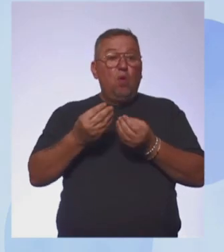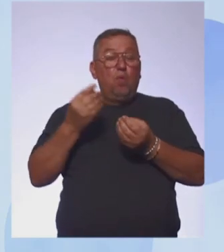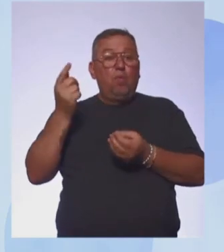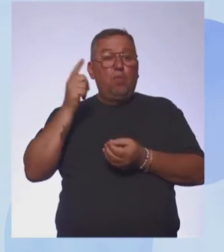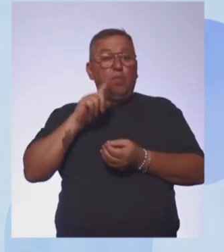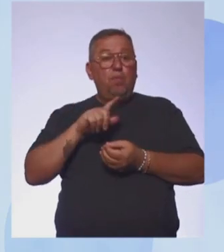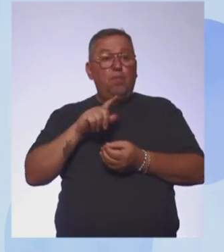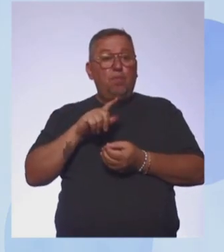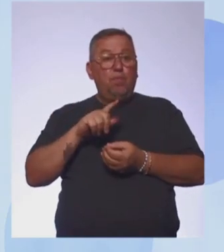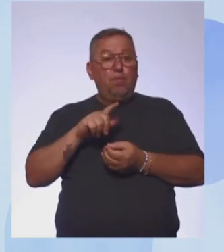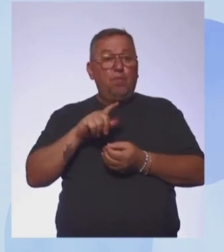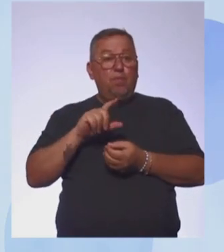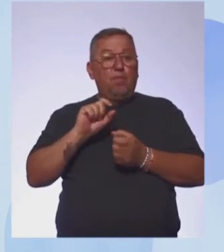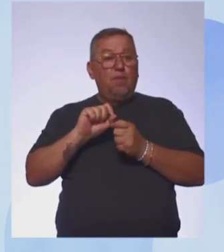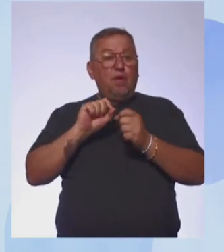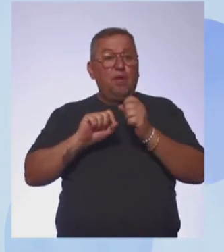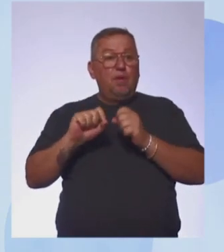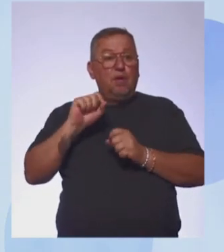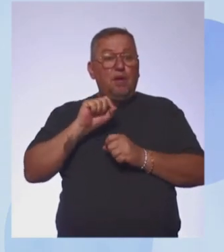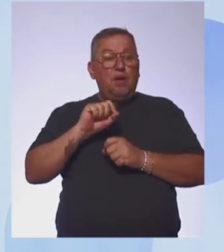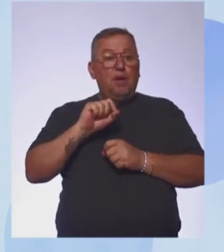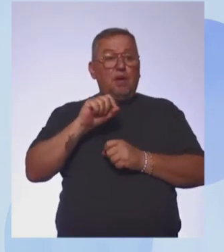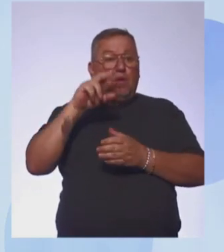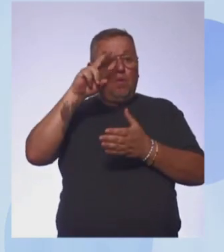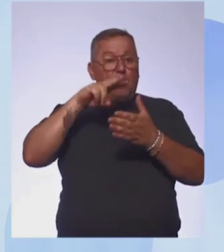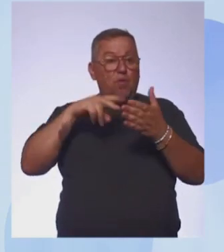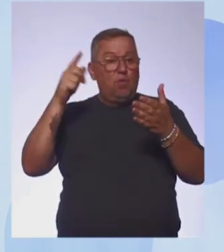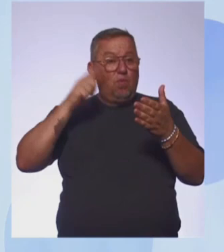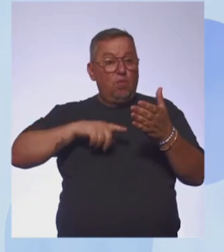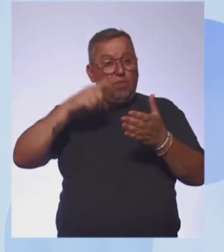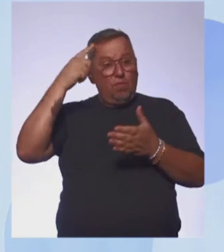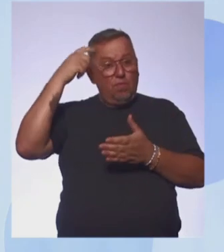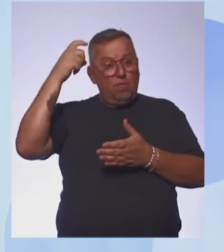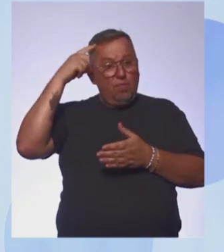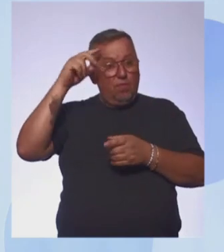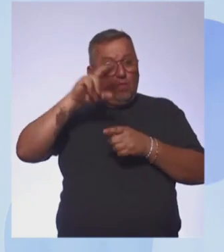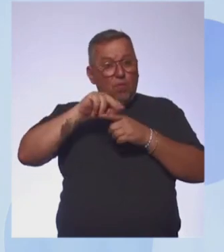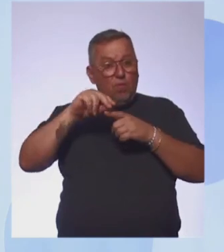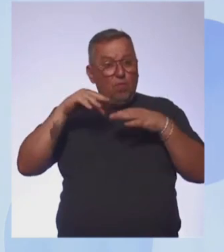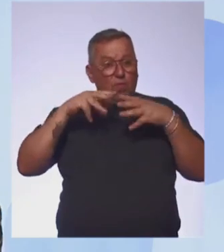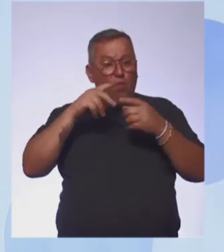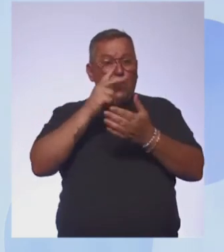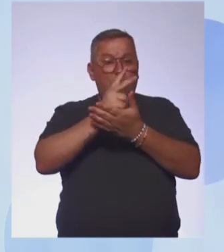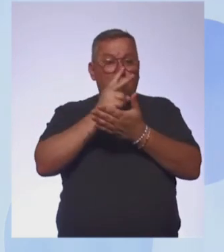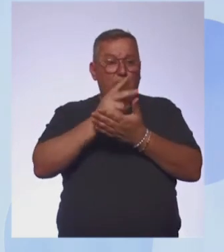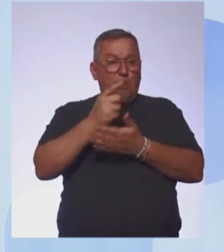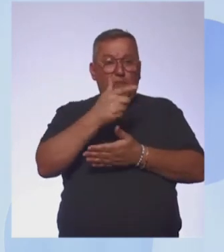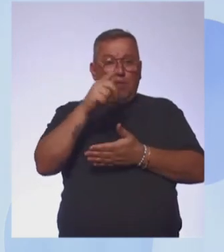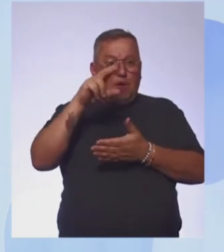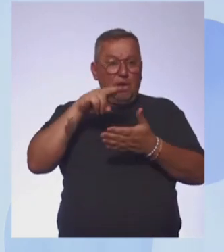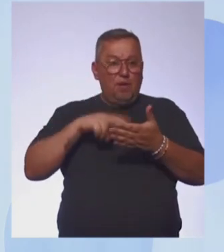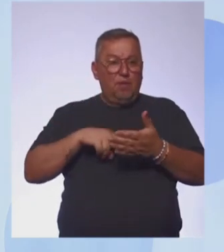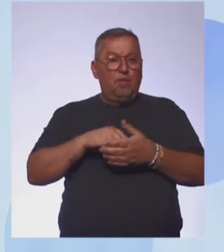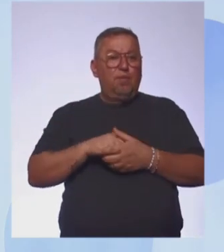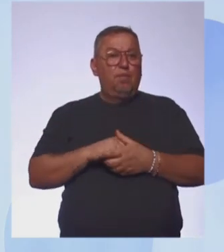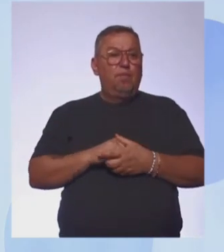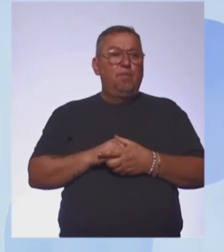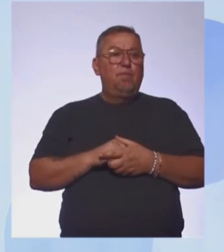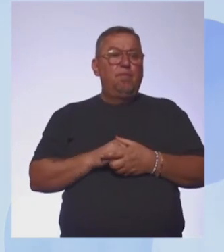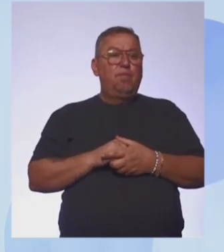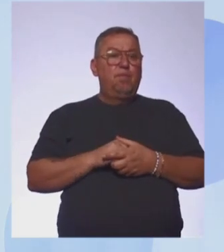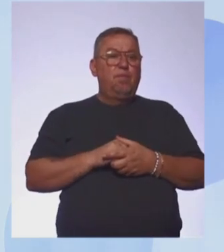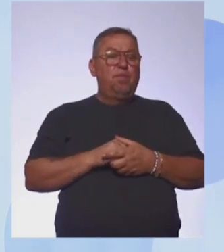Ela consegue fazer com que o leitor compreenda as ideias do artigo como um todo, mesmo que não o tenha lido. É uma afirmação, não